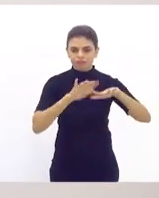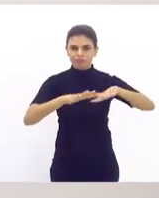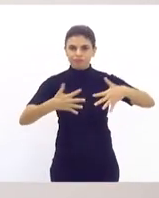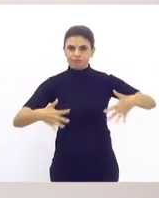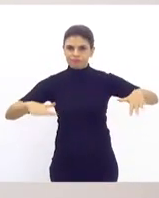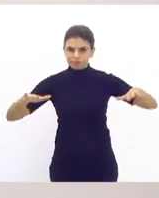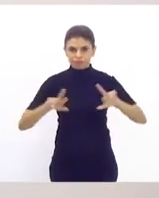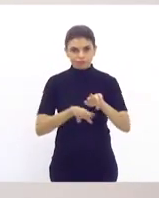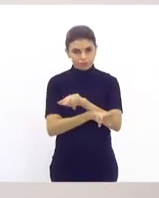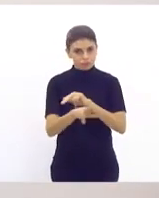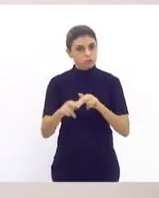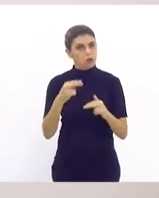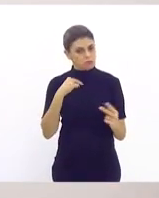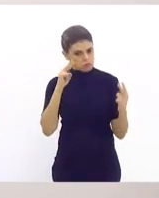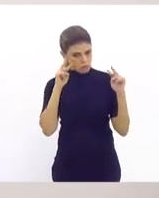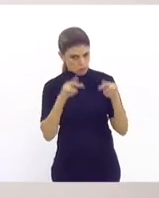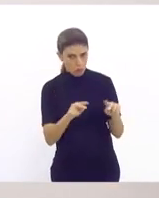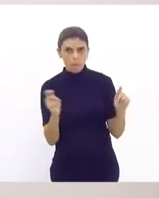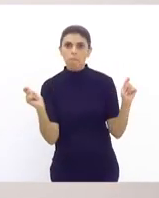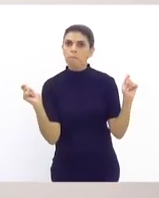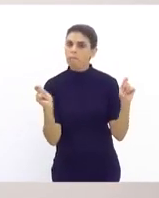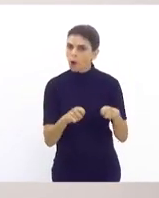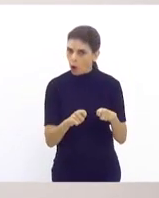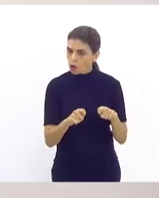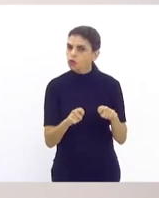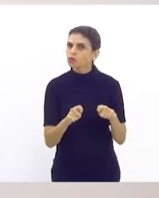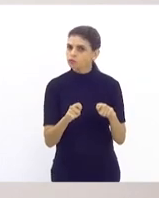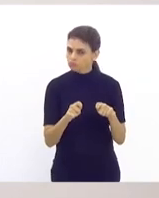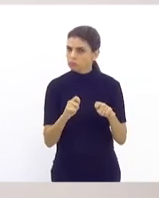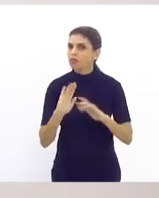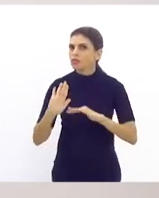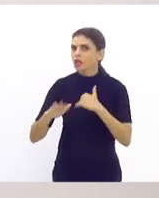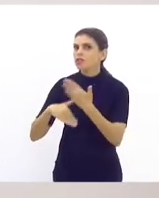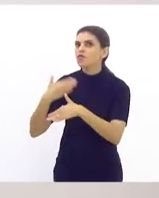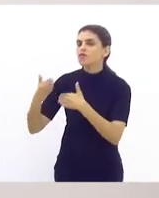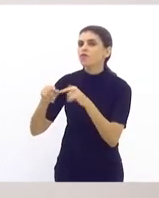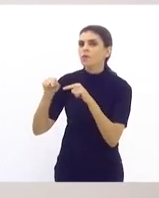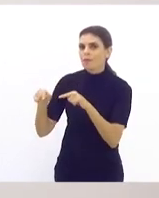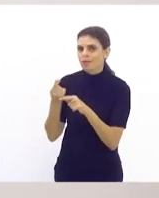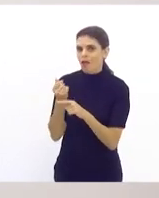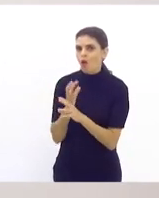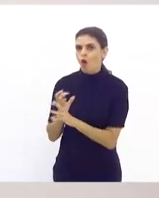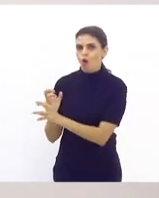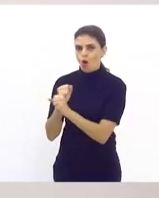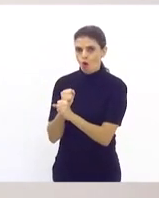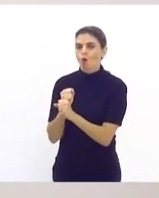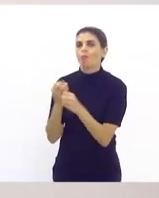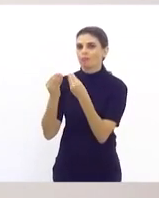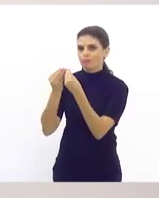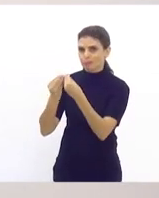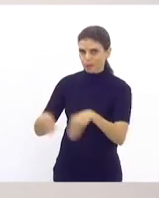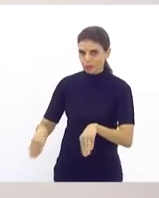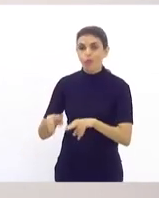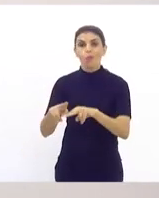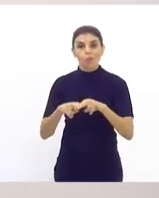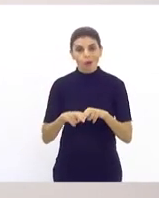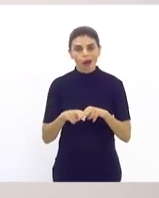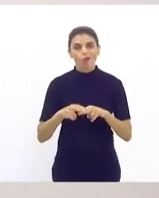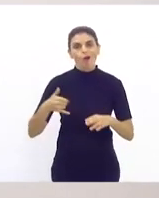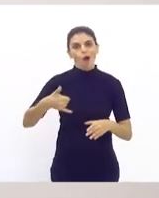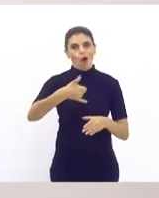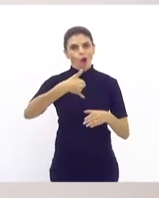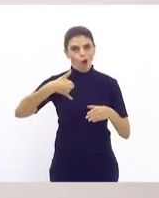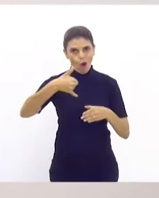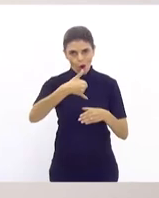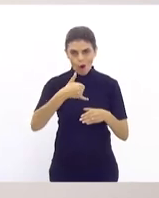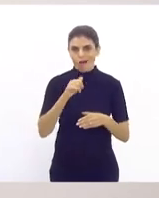que podem influenciar diretamente no desenvolvimento econômico do nosso Estado, principalmente no segmento de óleo e gás. Esse projeto